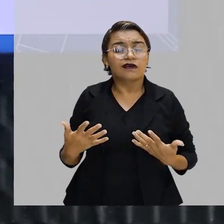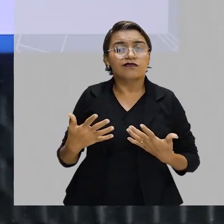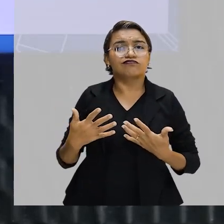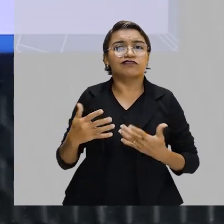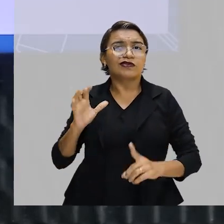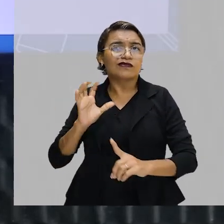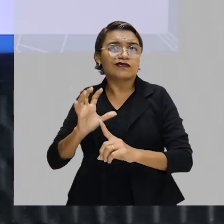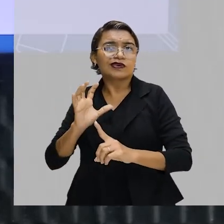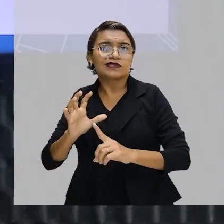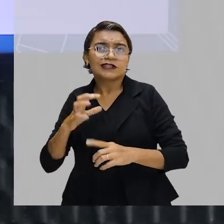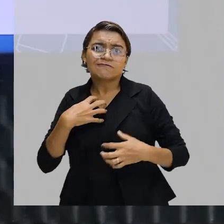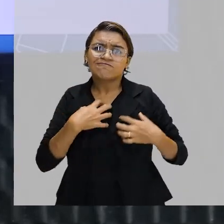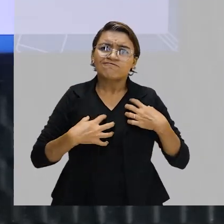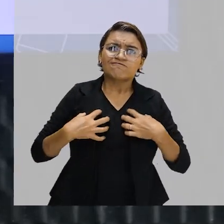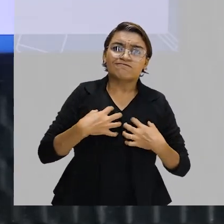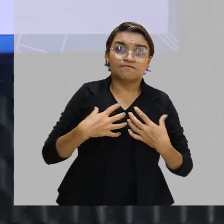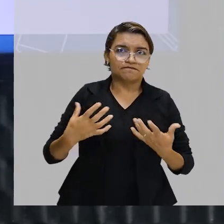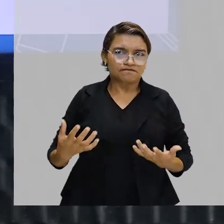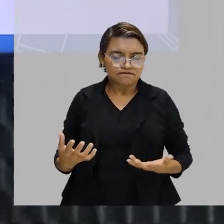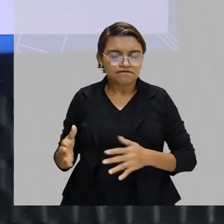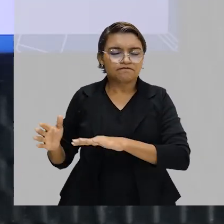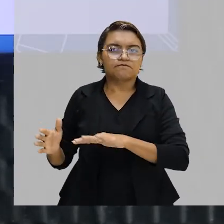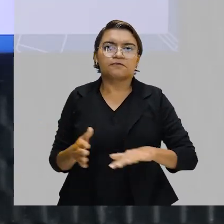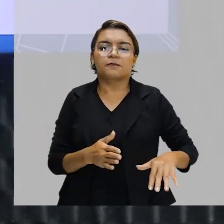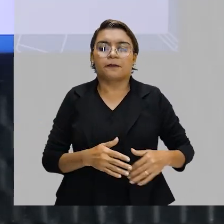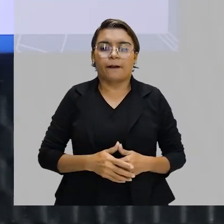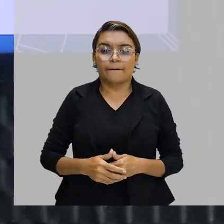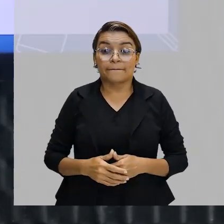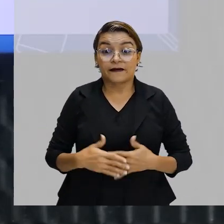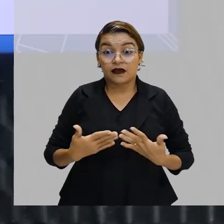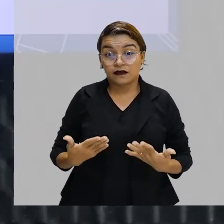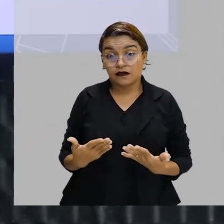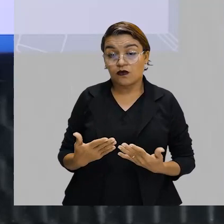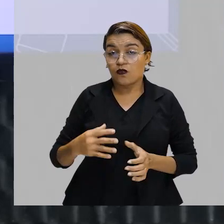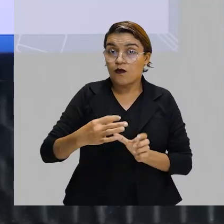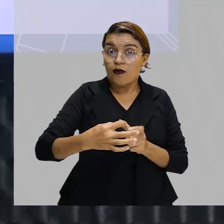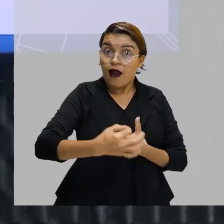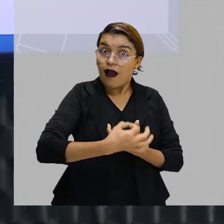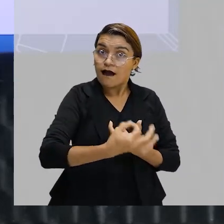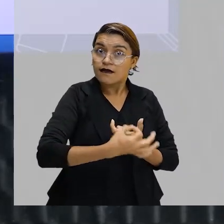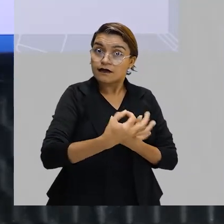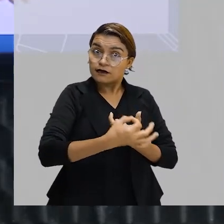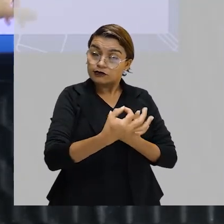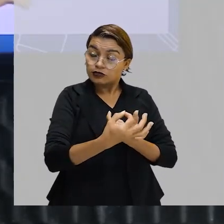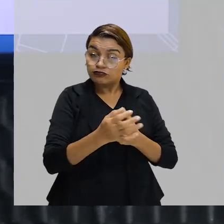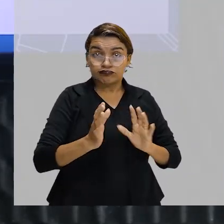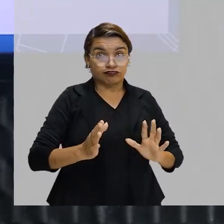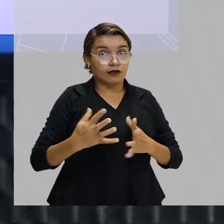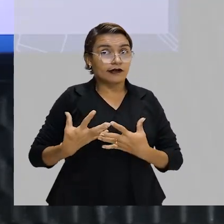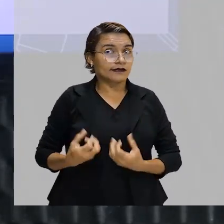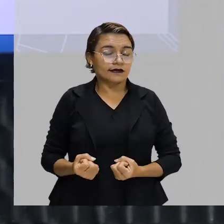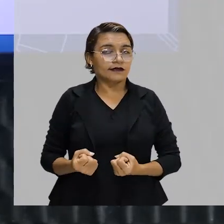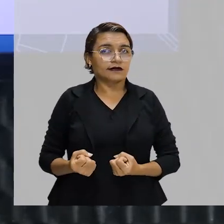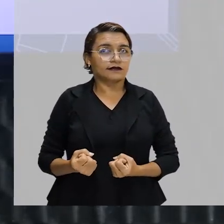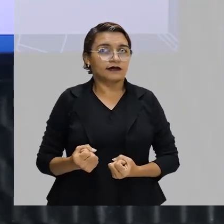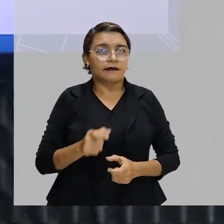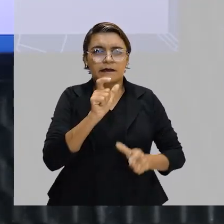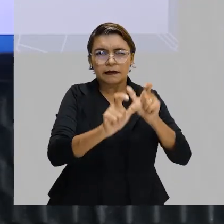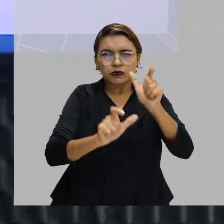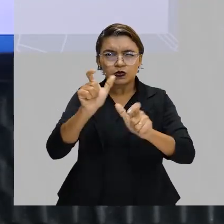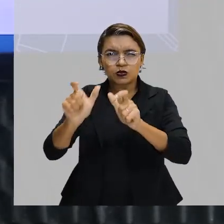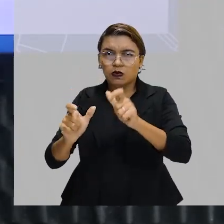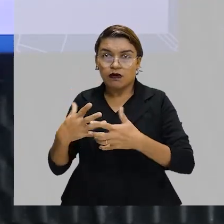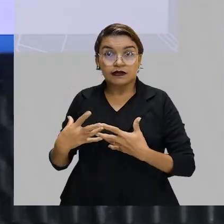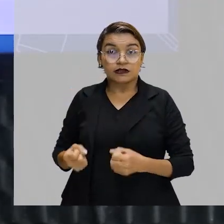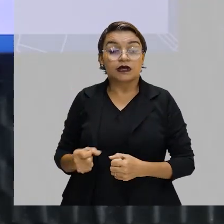Inquietações. E aí, por não ser bem aceito pela crítica, houve confusão. Não